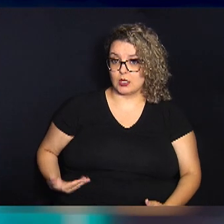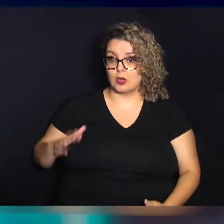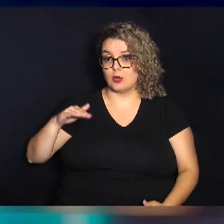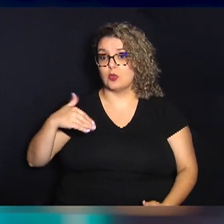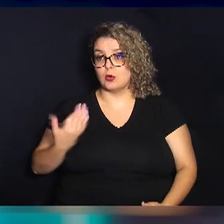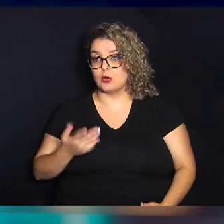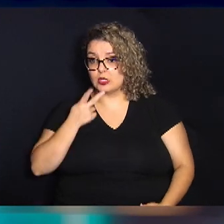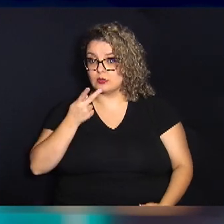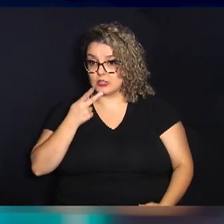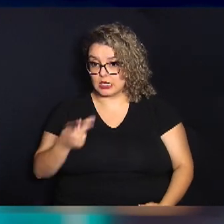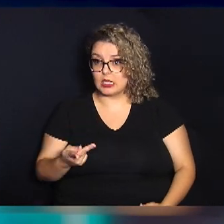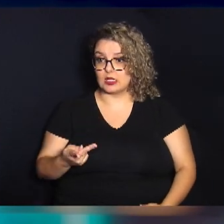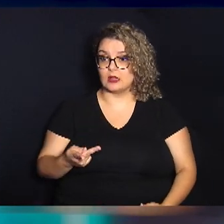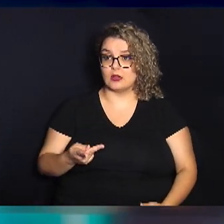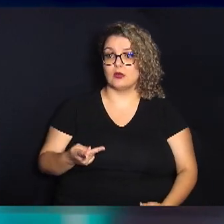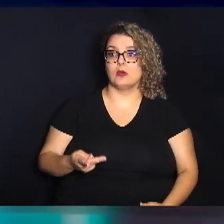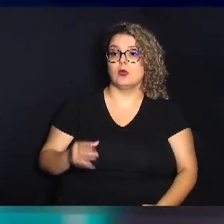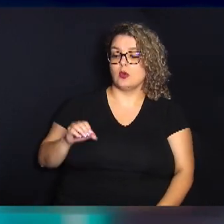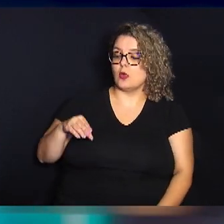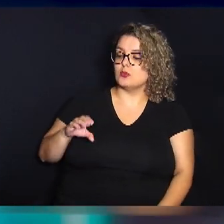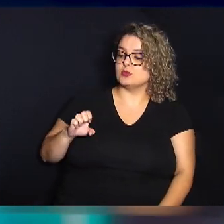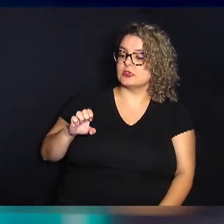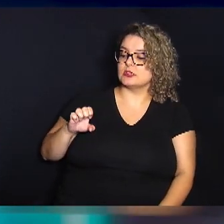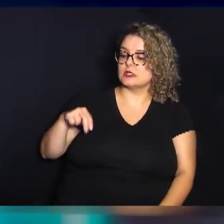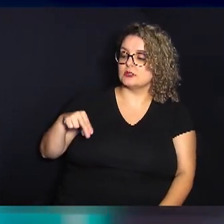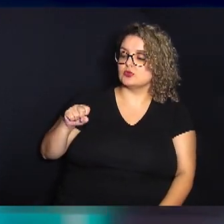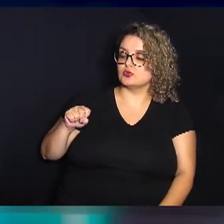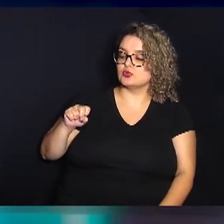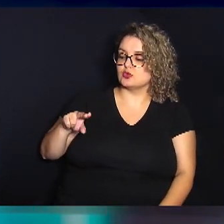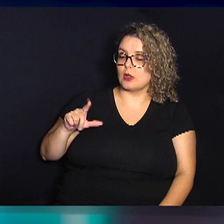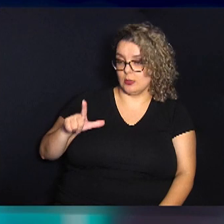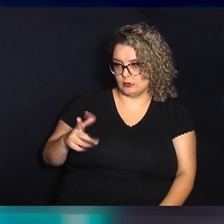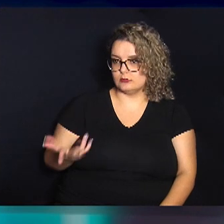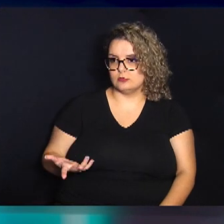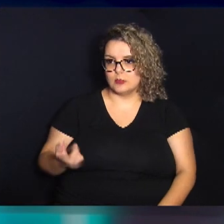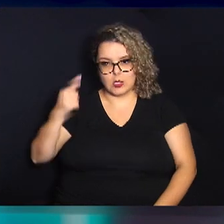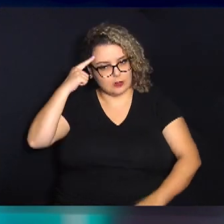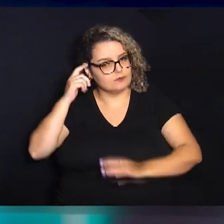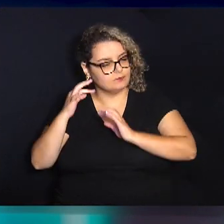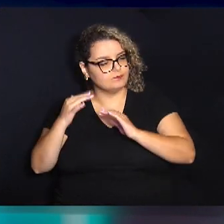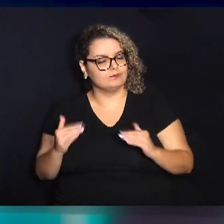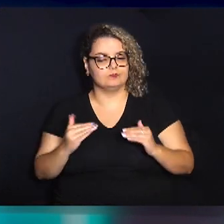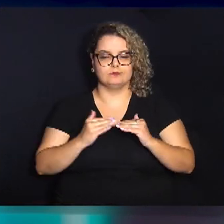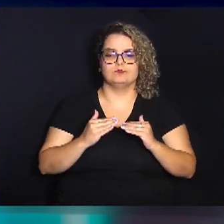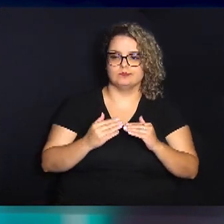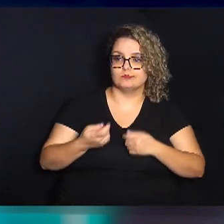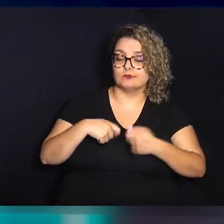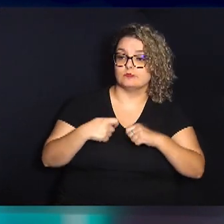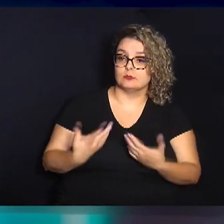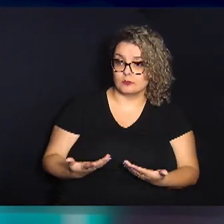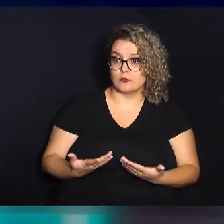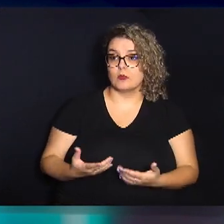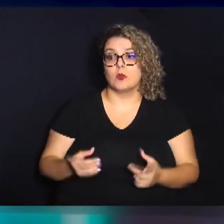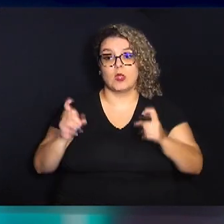fala agora de método de solução consensual, ele tem que ser repensado, ele tem que ser reformulado. Vai ser um desafio